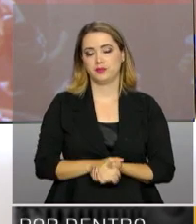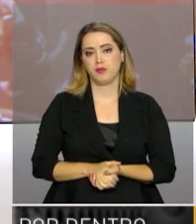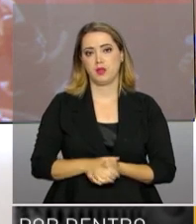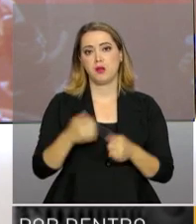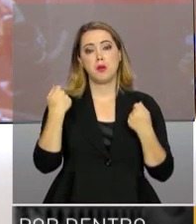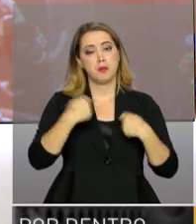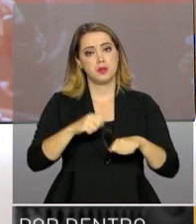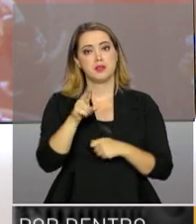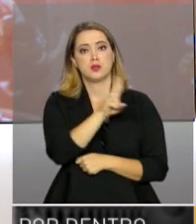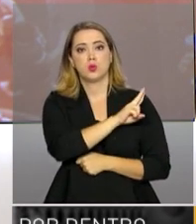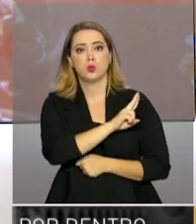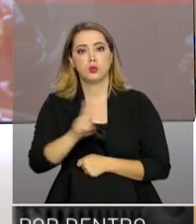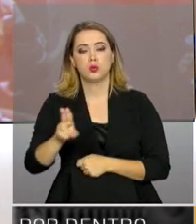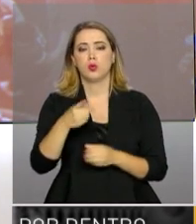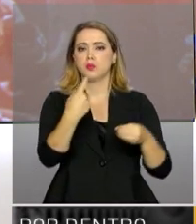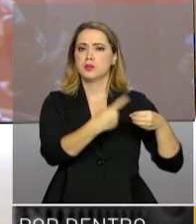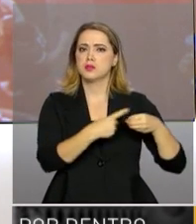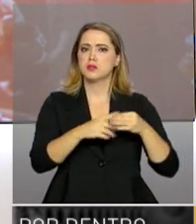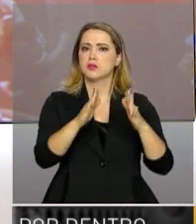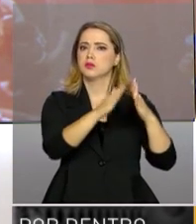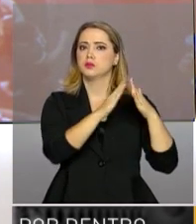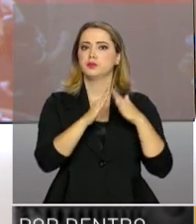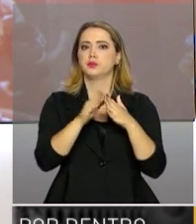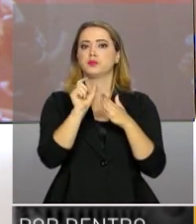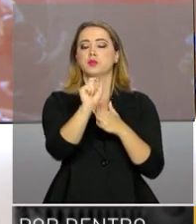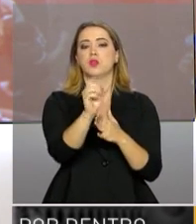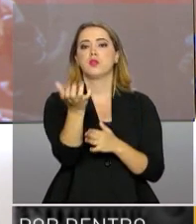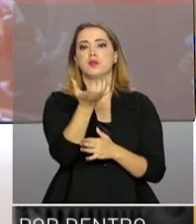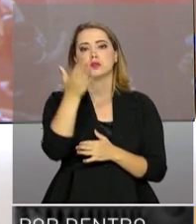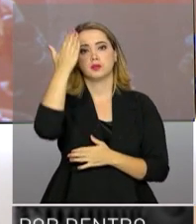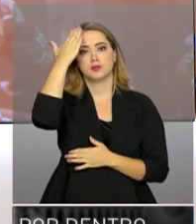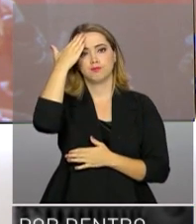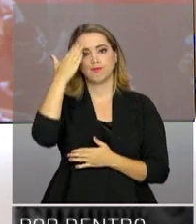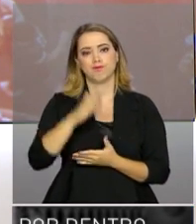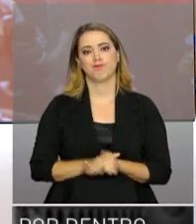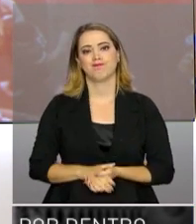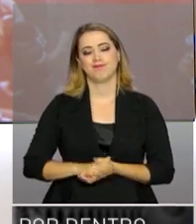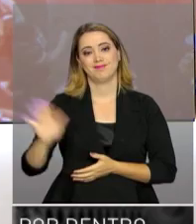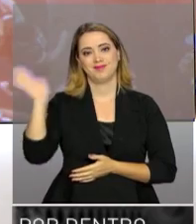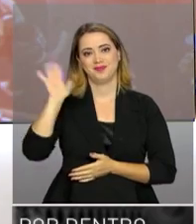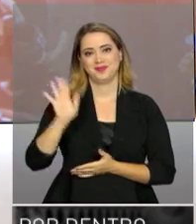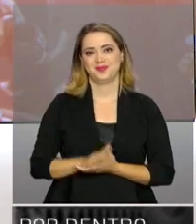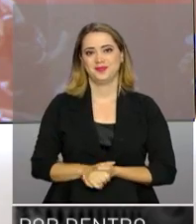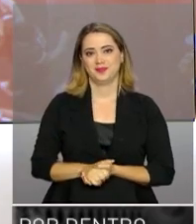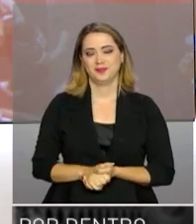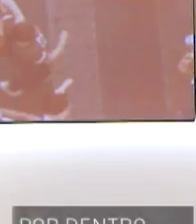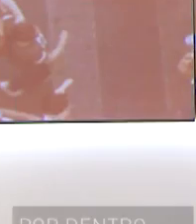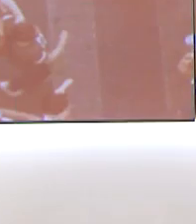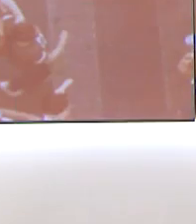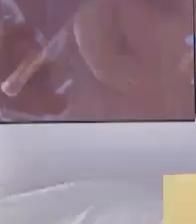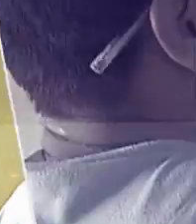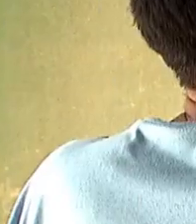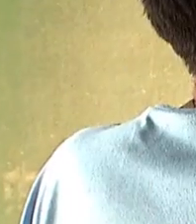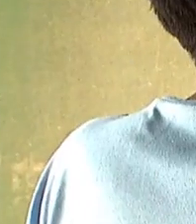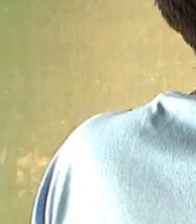pordentrodogoverno@presidencia.gov.br. Informe o seu nome, a cidade onde você mora e o que você gostaria de saber. Até a próxima!